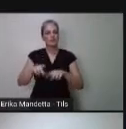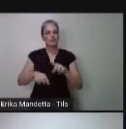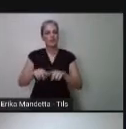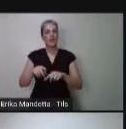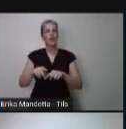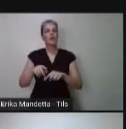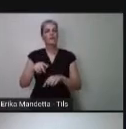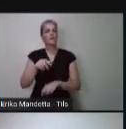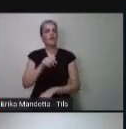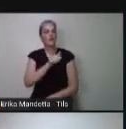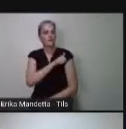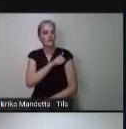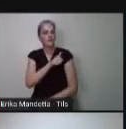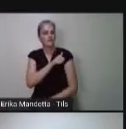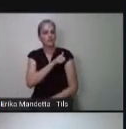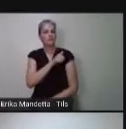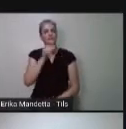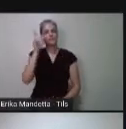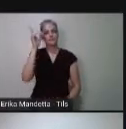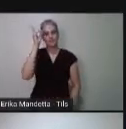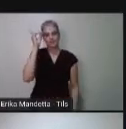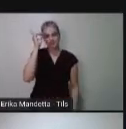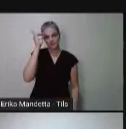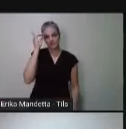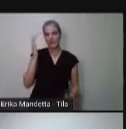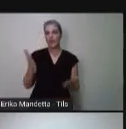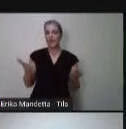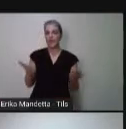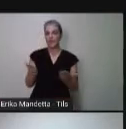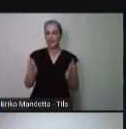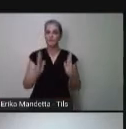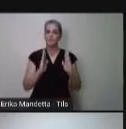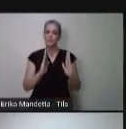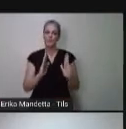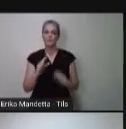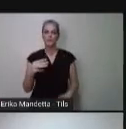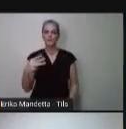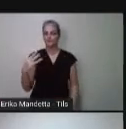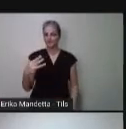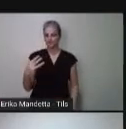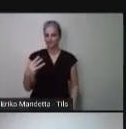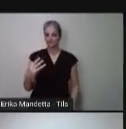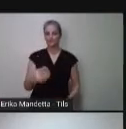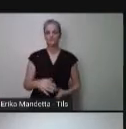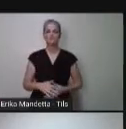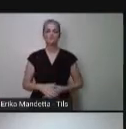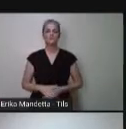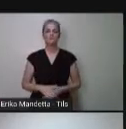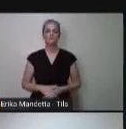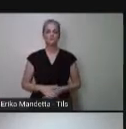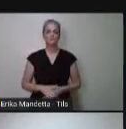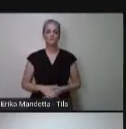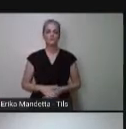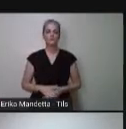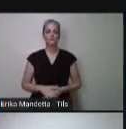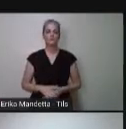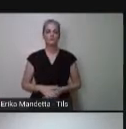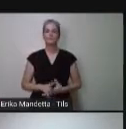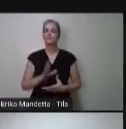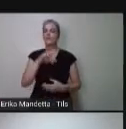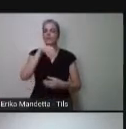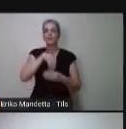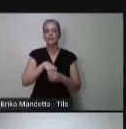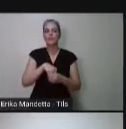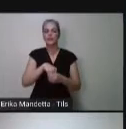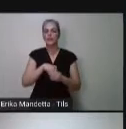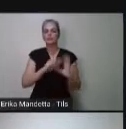né, nesse momento, está no módulo 3. E nós temos, dentro desse módulo,